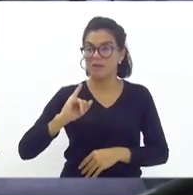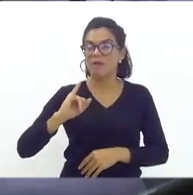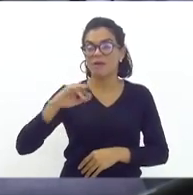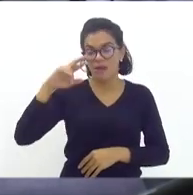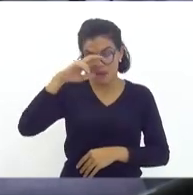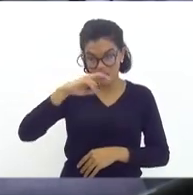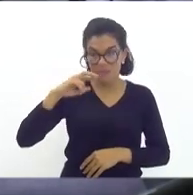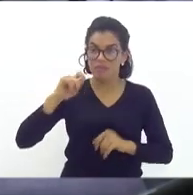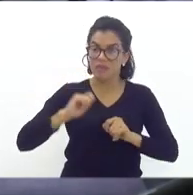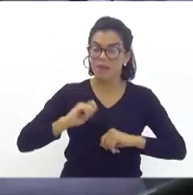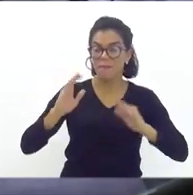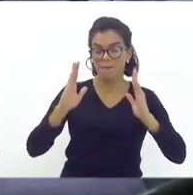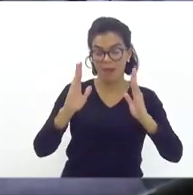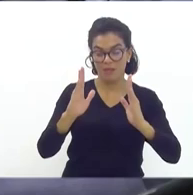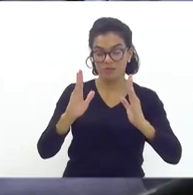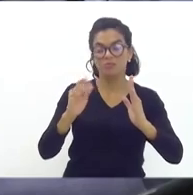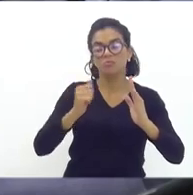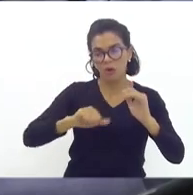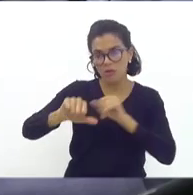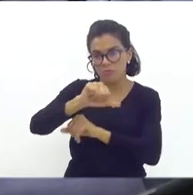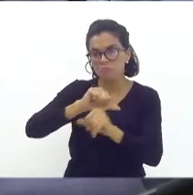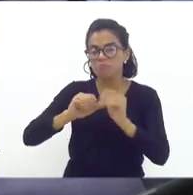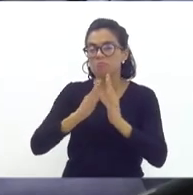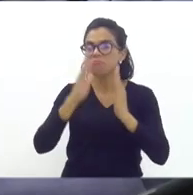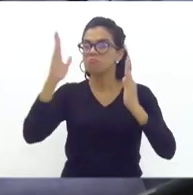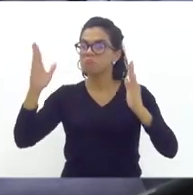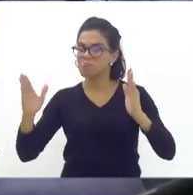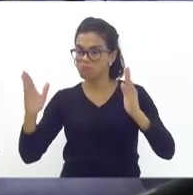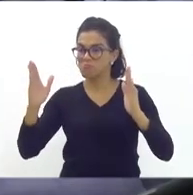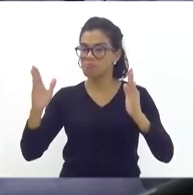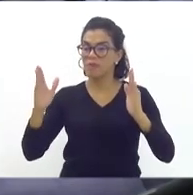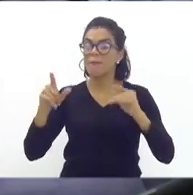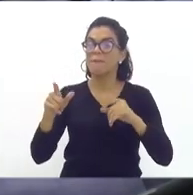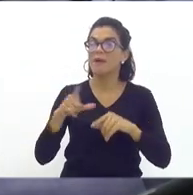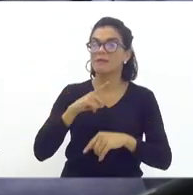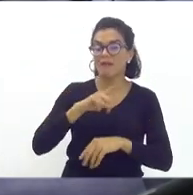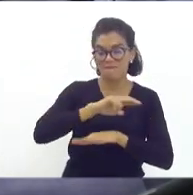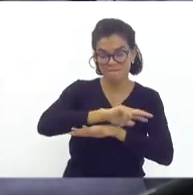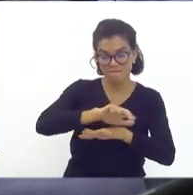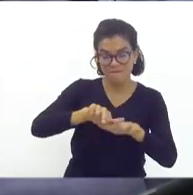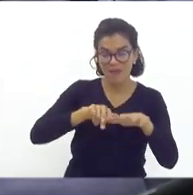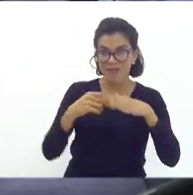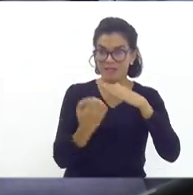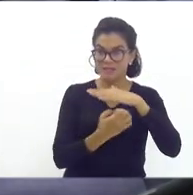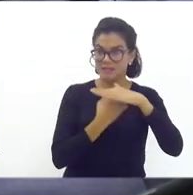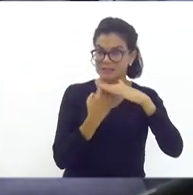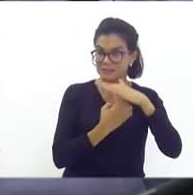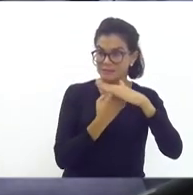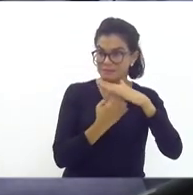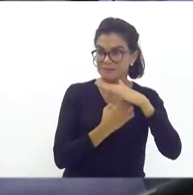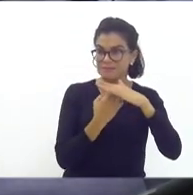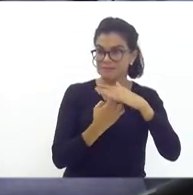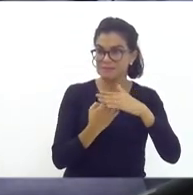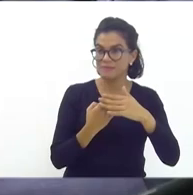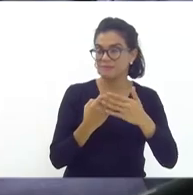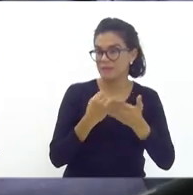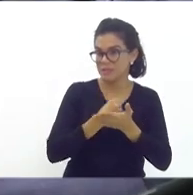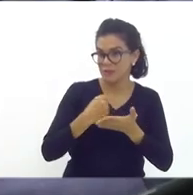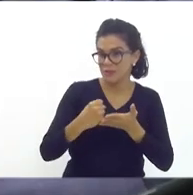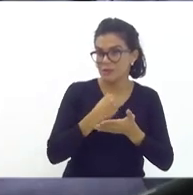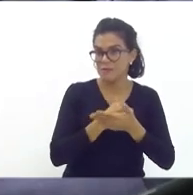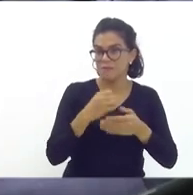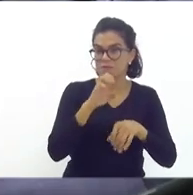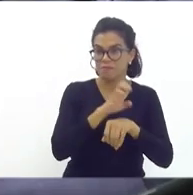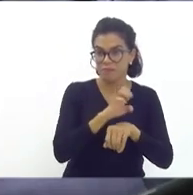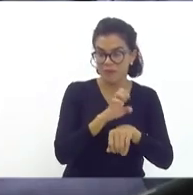renovável e como são várias concessionárias são várias altivas que nós vamos fazer